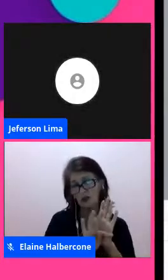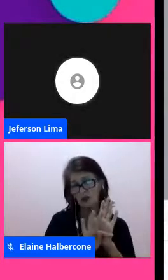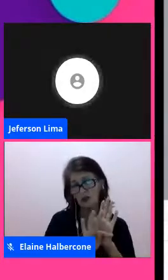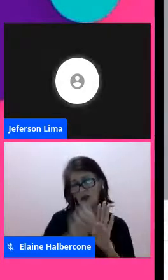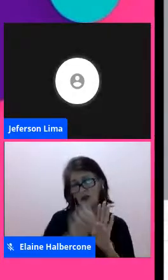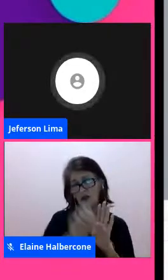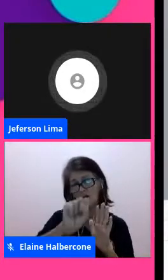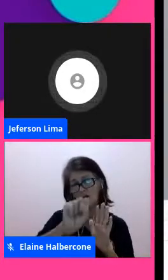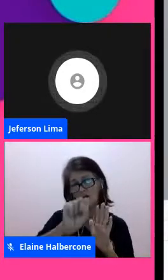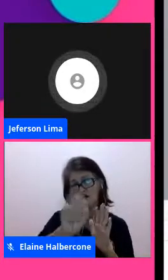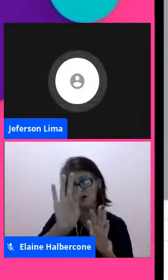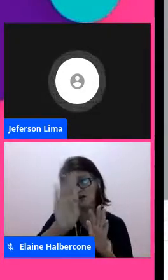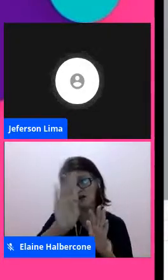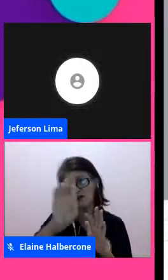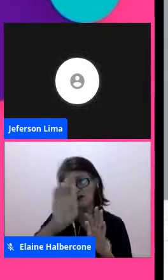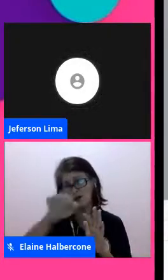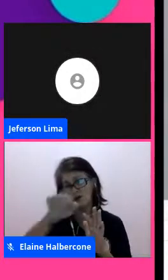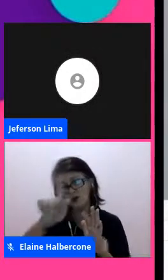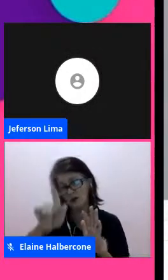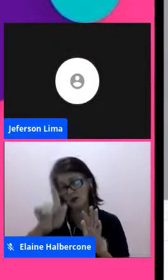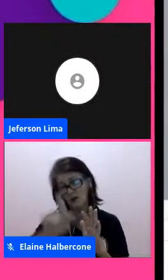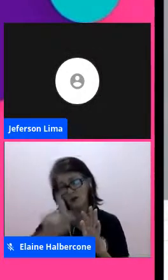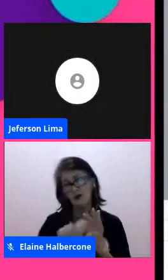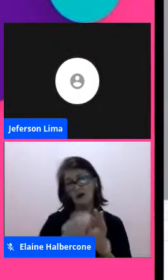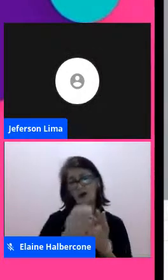seguinte, eu vou chamar aqui cpde-str.